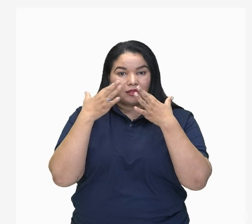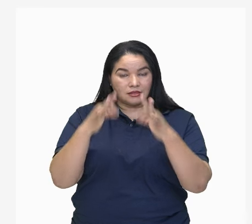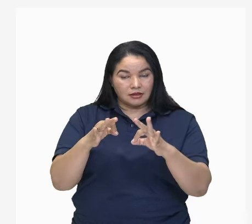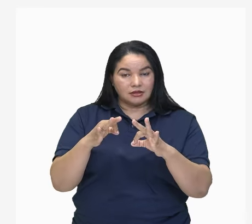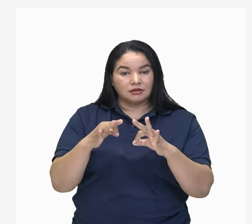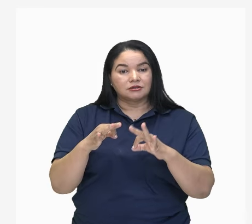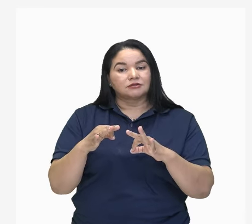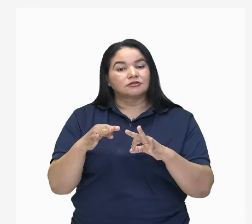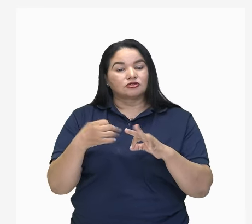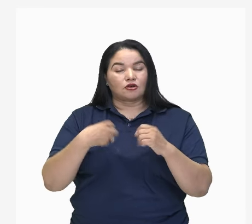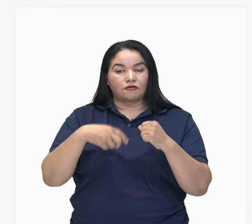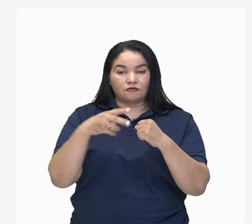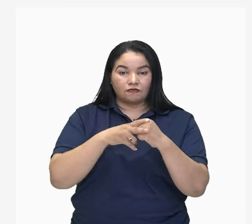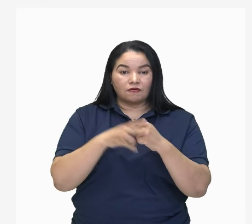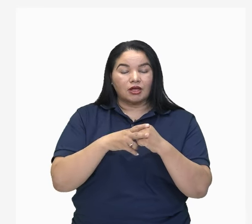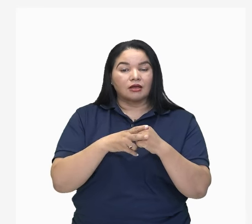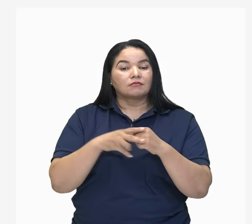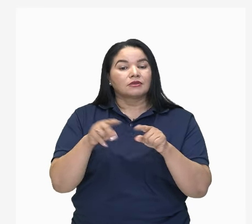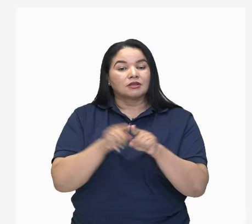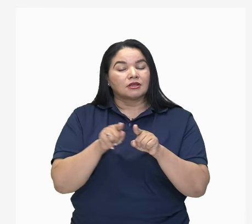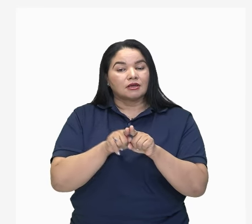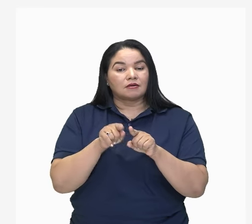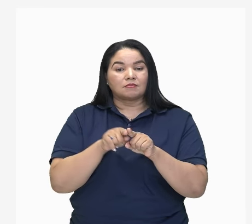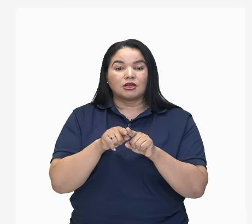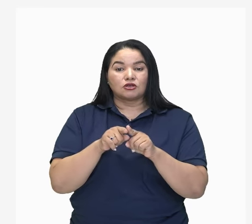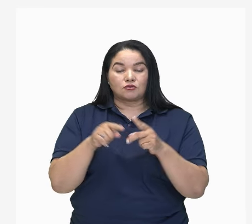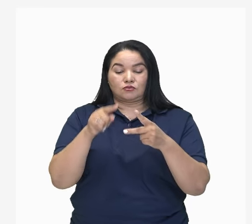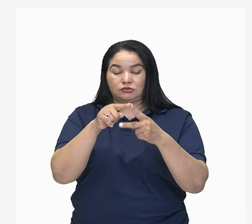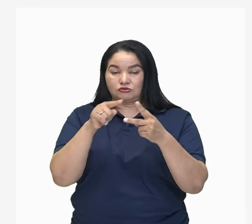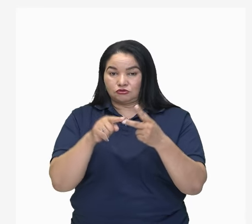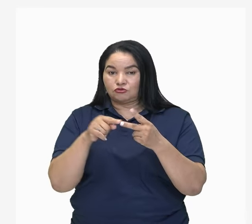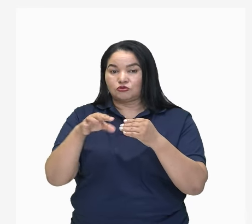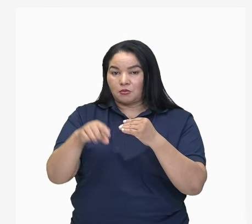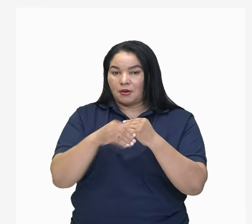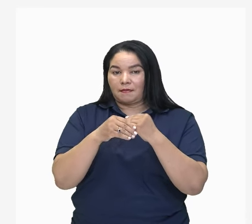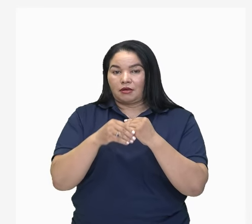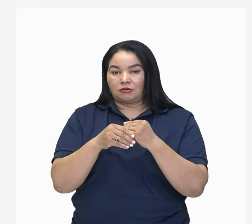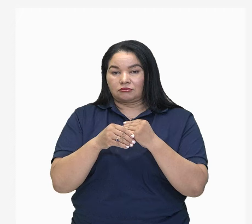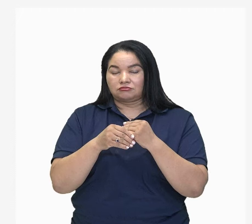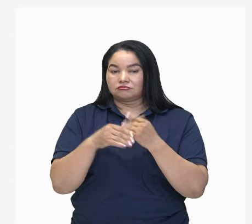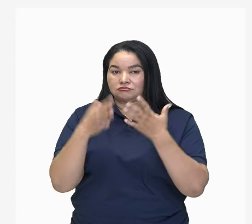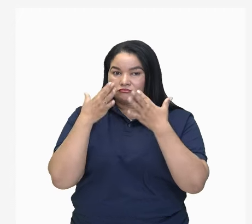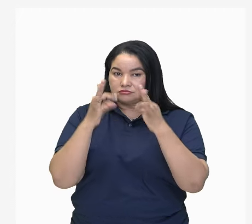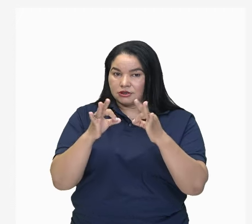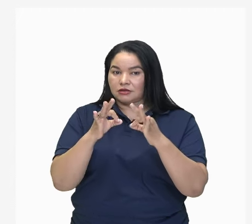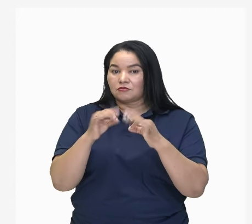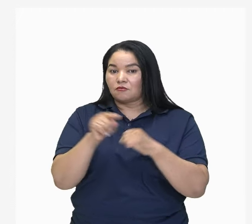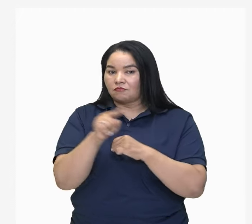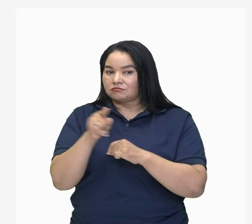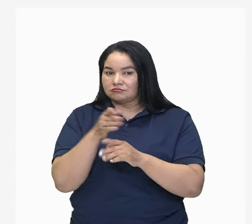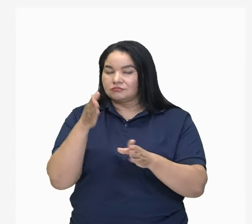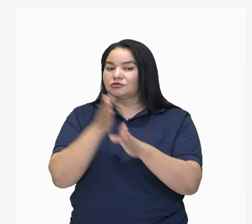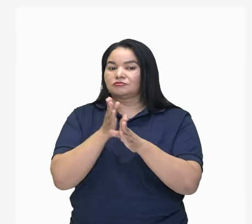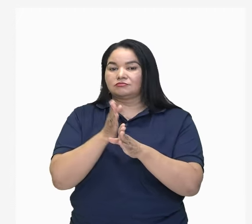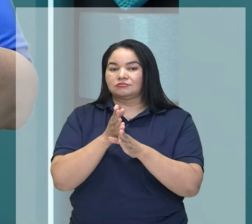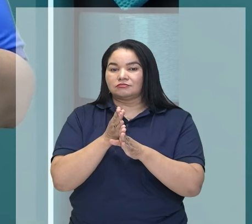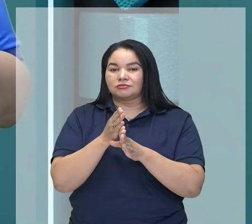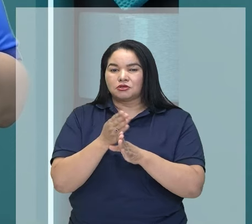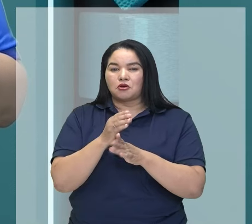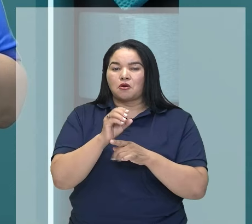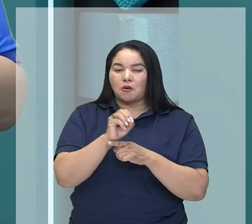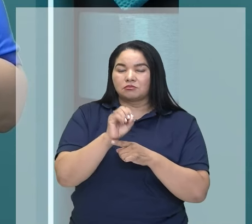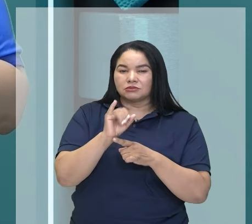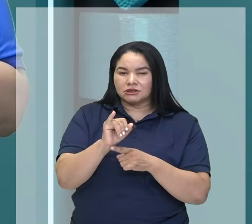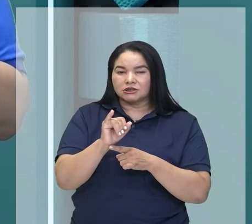a estes verbos e à presença dos dois complementos. Até mesmo para identificar qual que é o objeto direto, qual